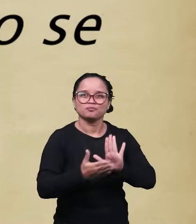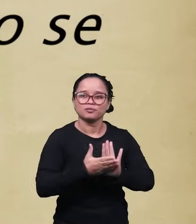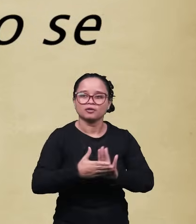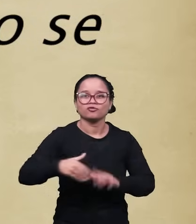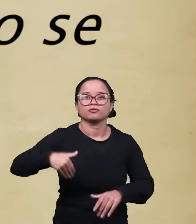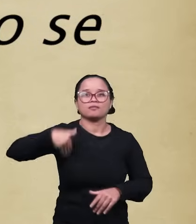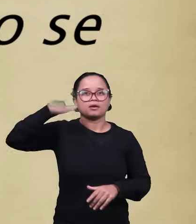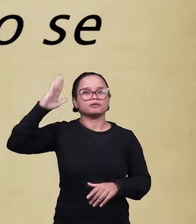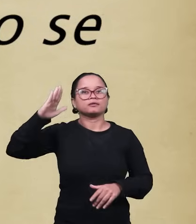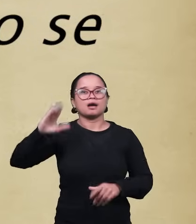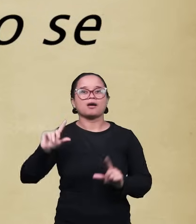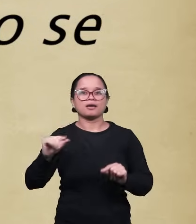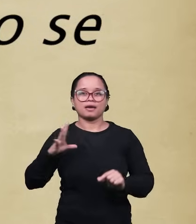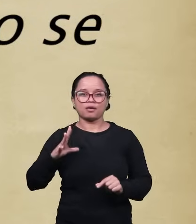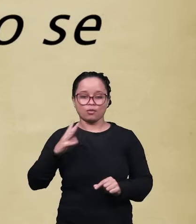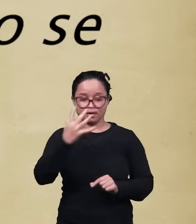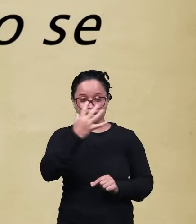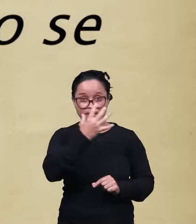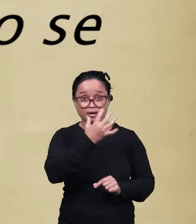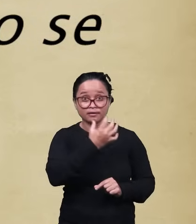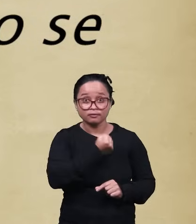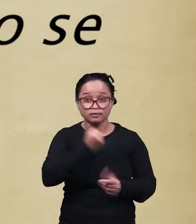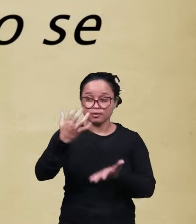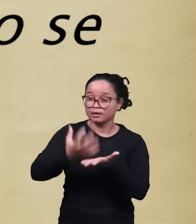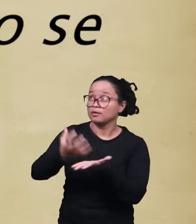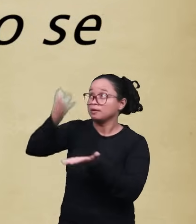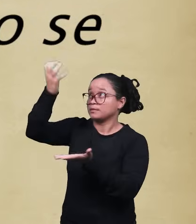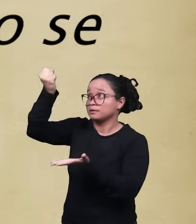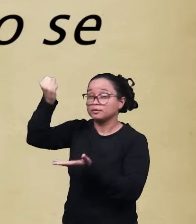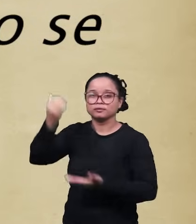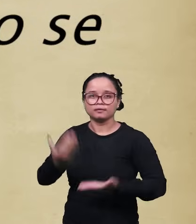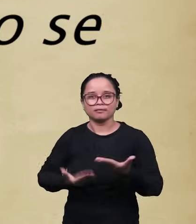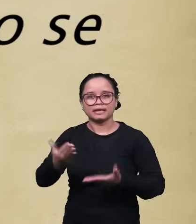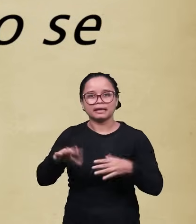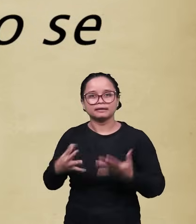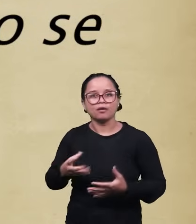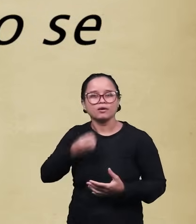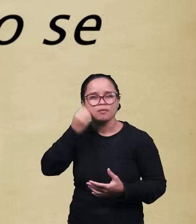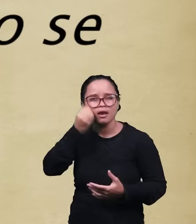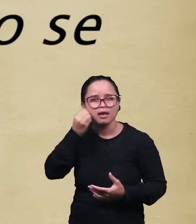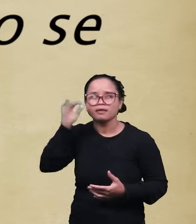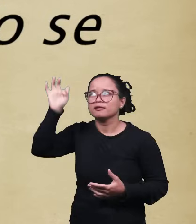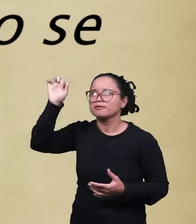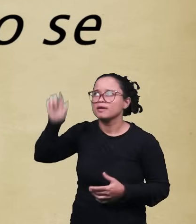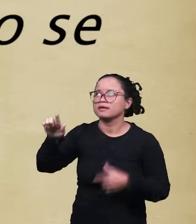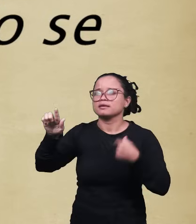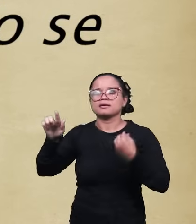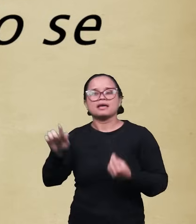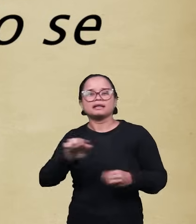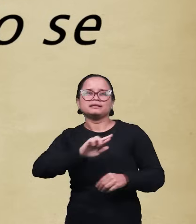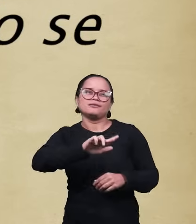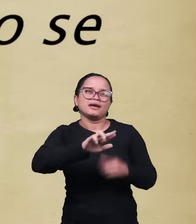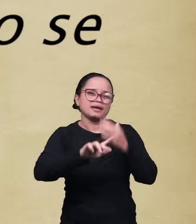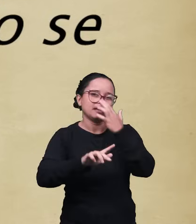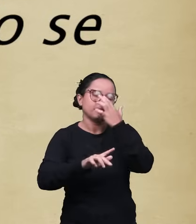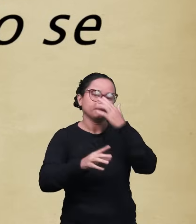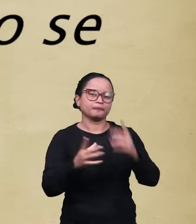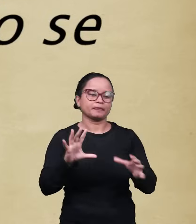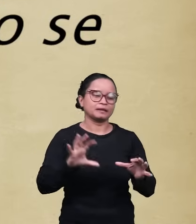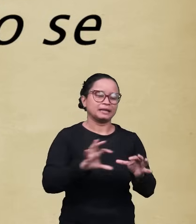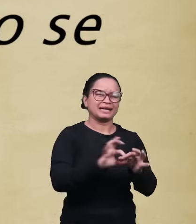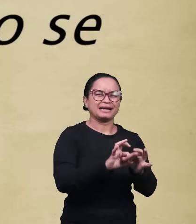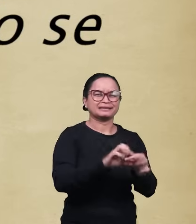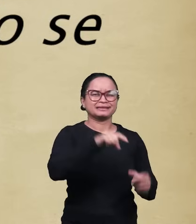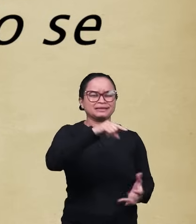o arrebatamento da igreja. Então, viver a fé não é viver algo que está ligado